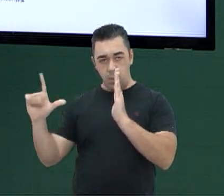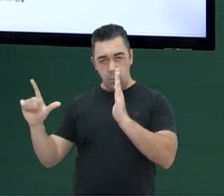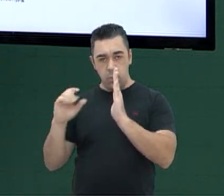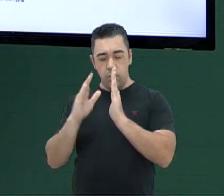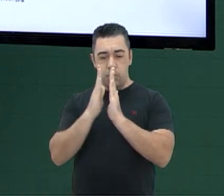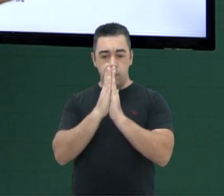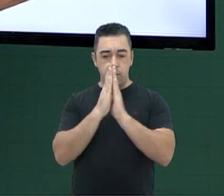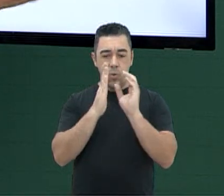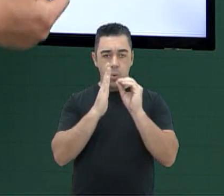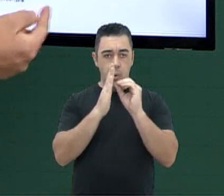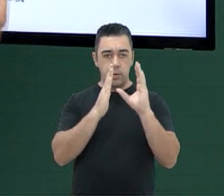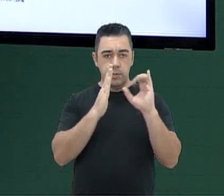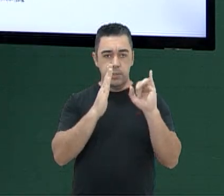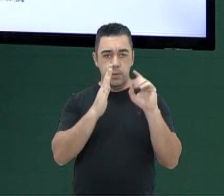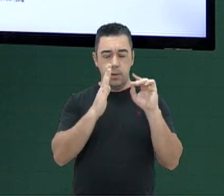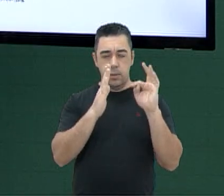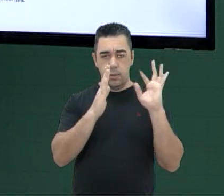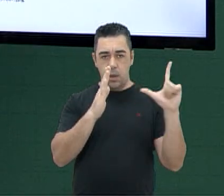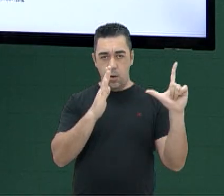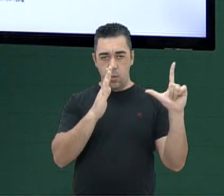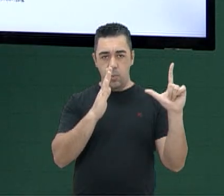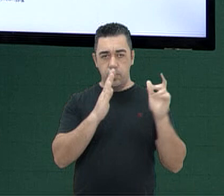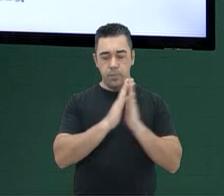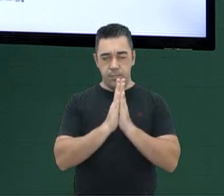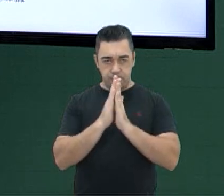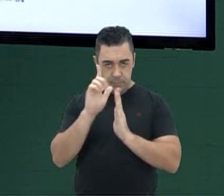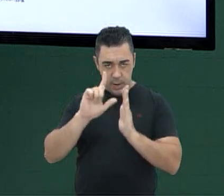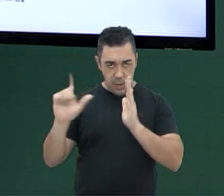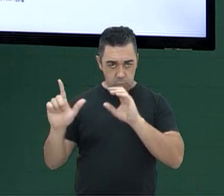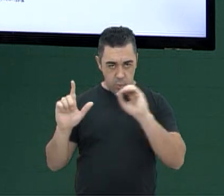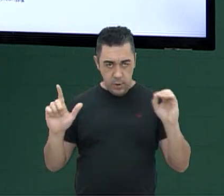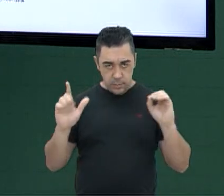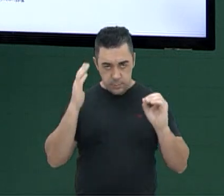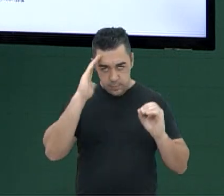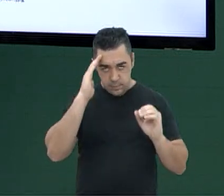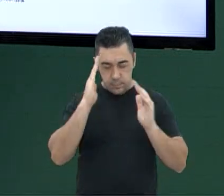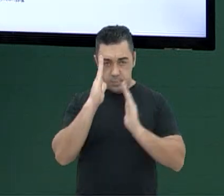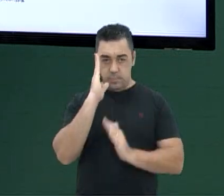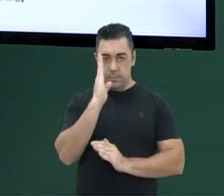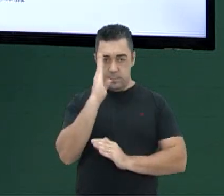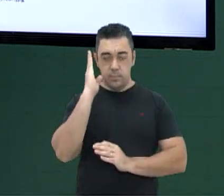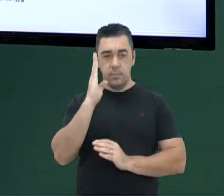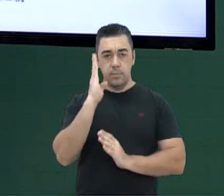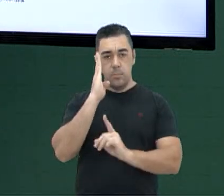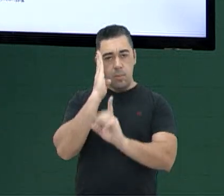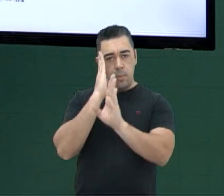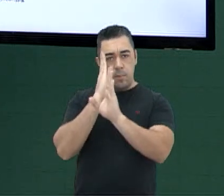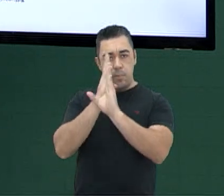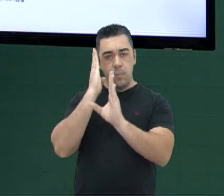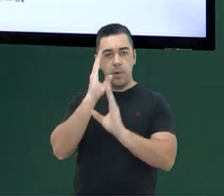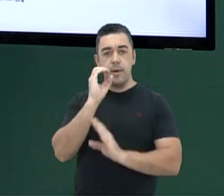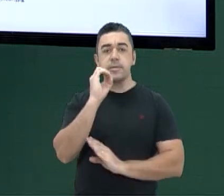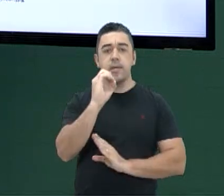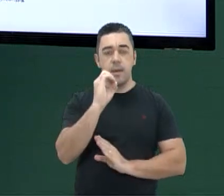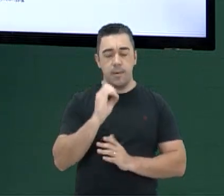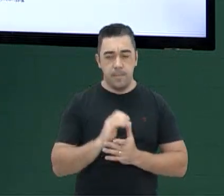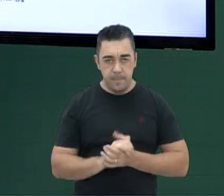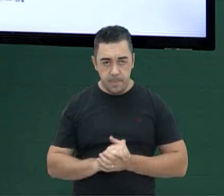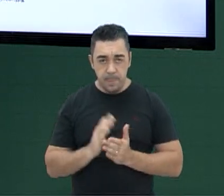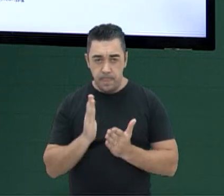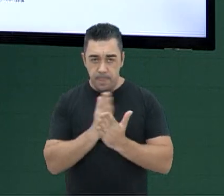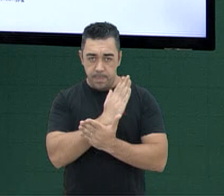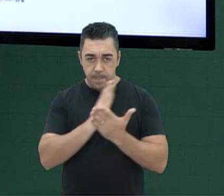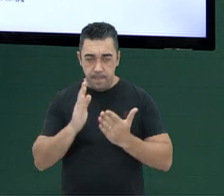ocidental, leste, oeste, meridiano de Greenwich, fazendo essa divisão.